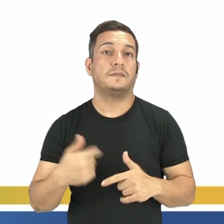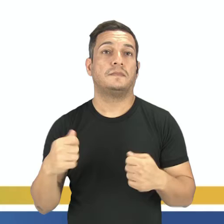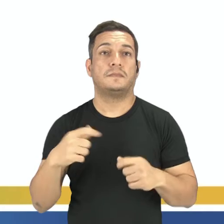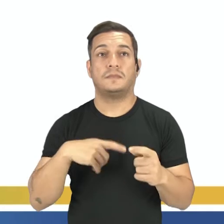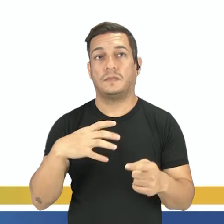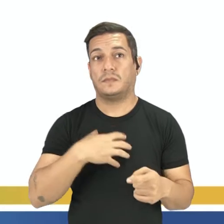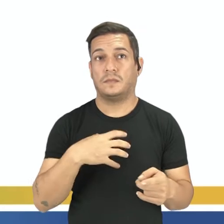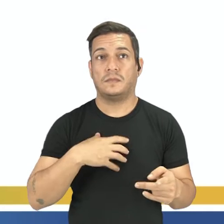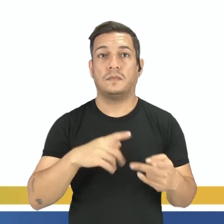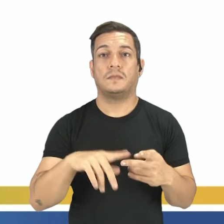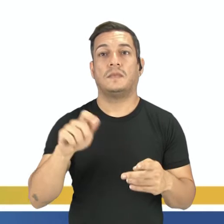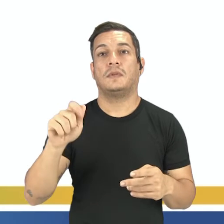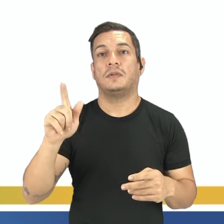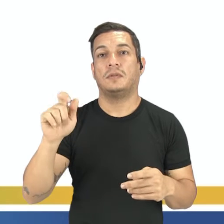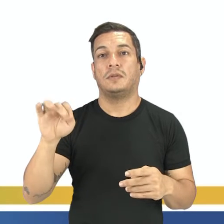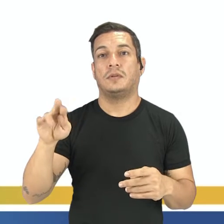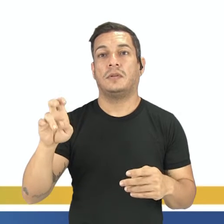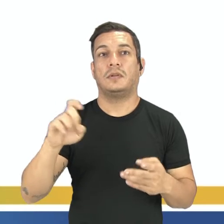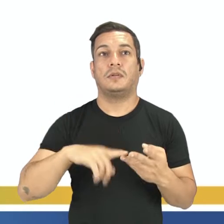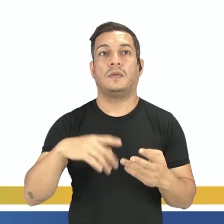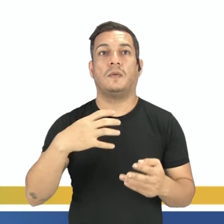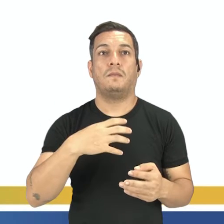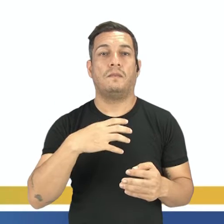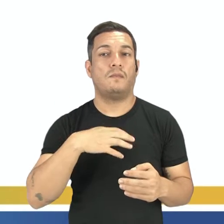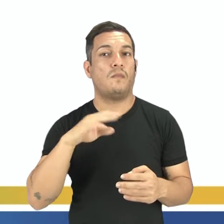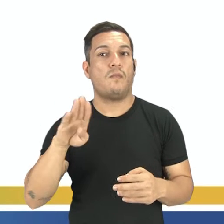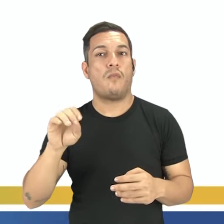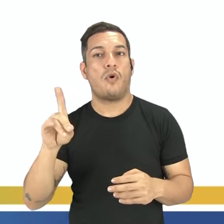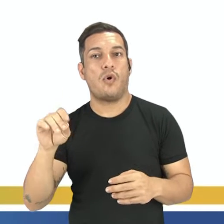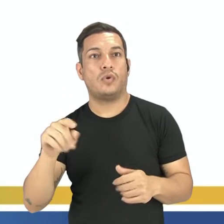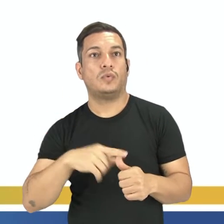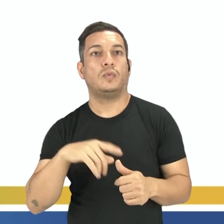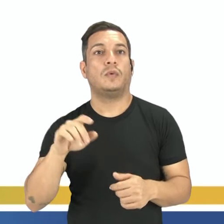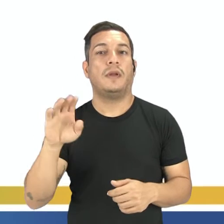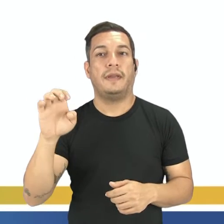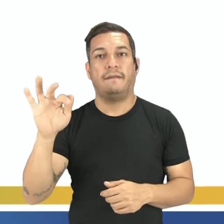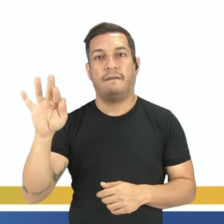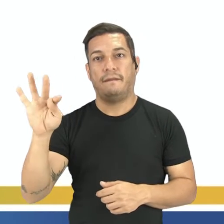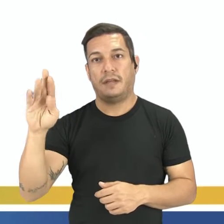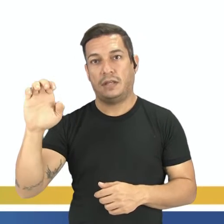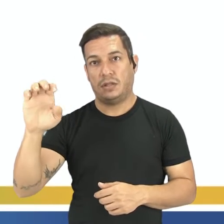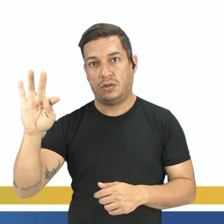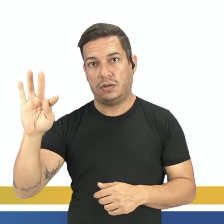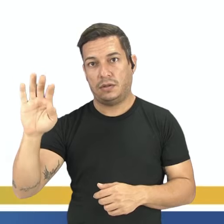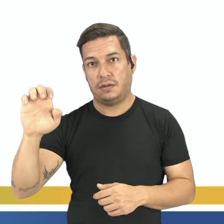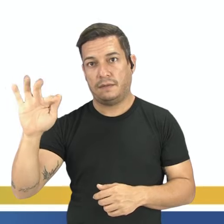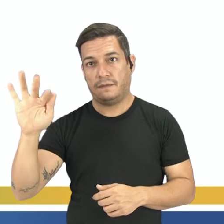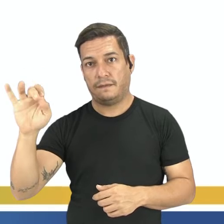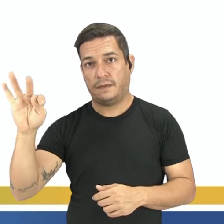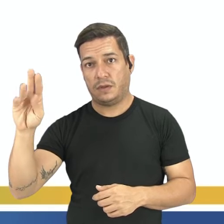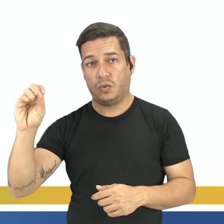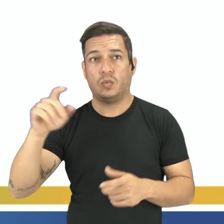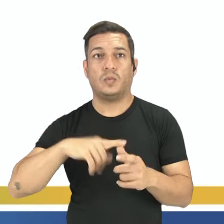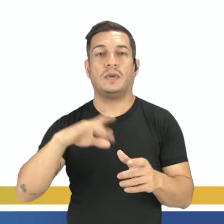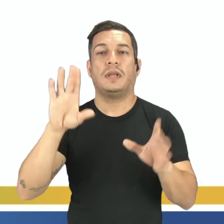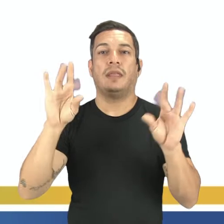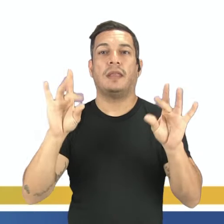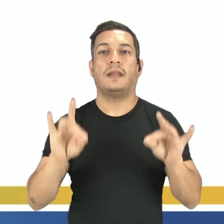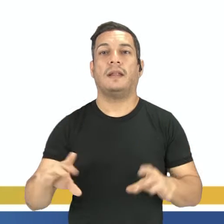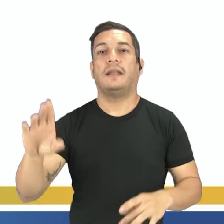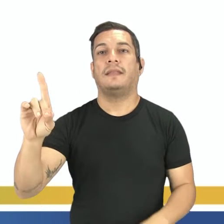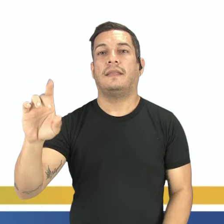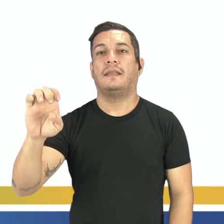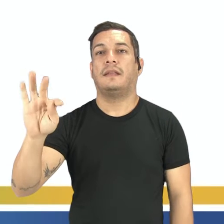uma ação, tem que ter um agente, um modo e um meio, um efeito e um detalhamento. Hoje nós vamos estudar algumas